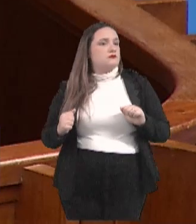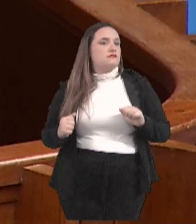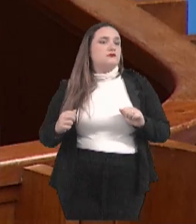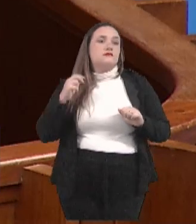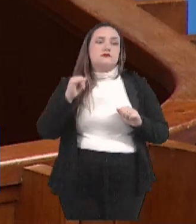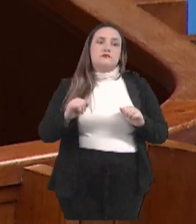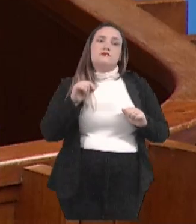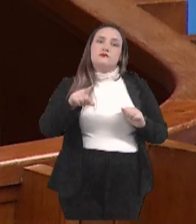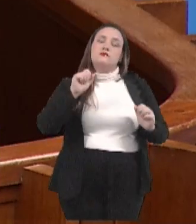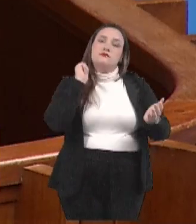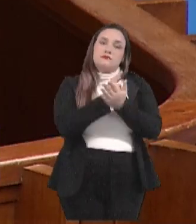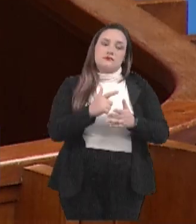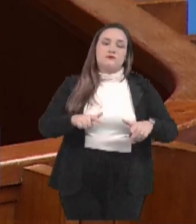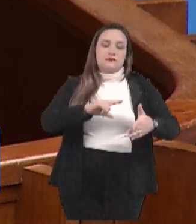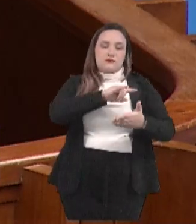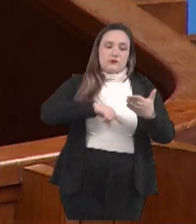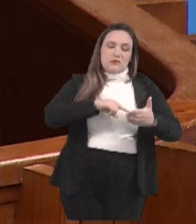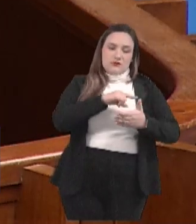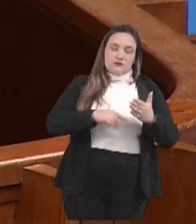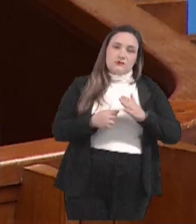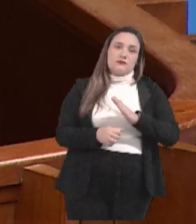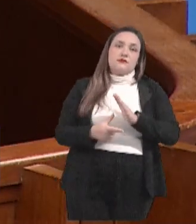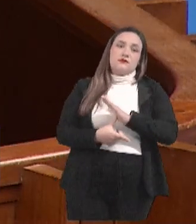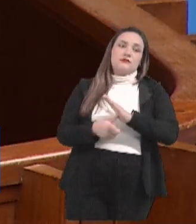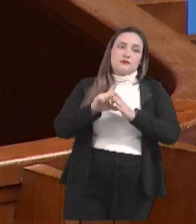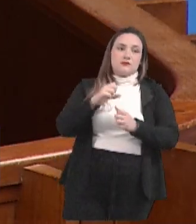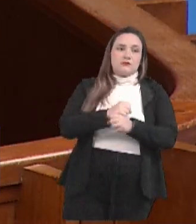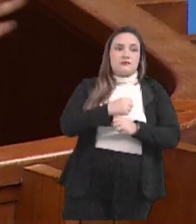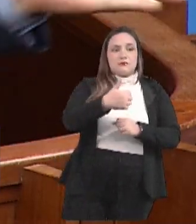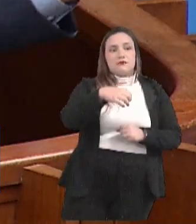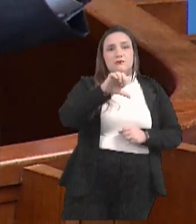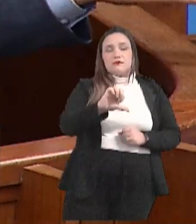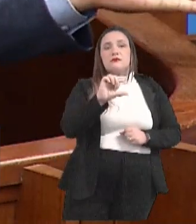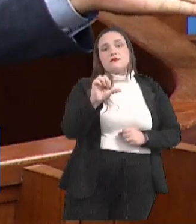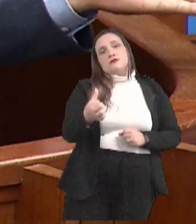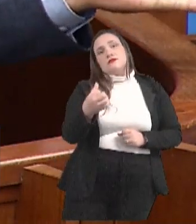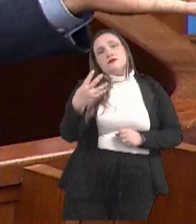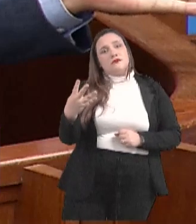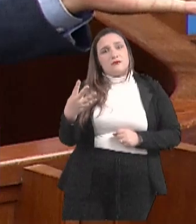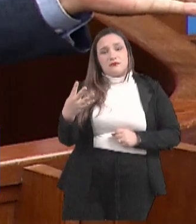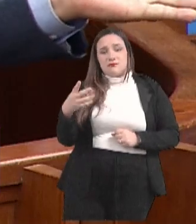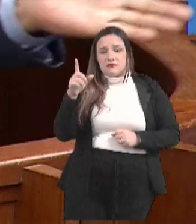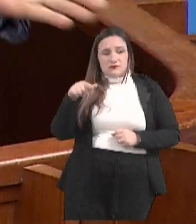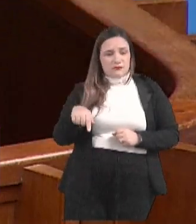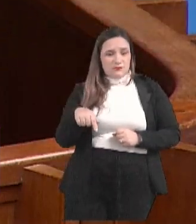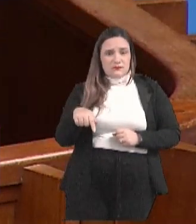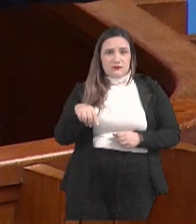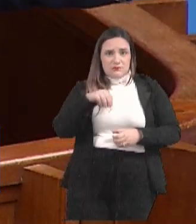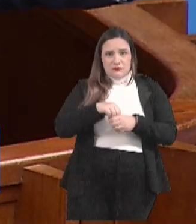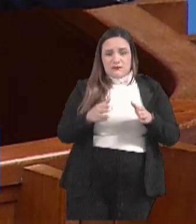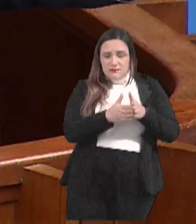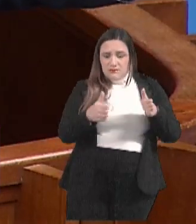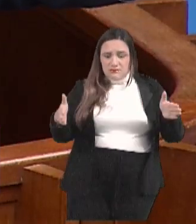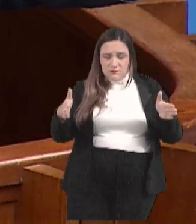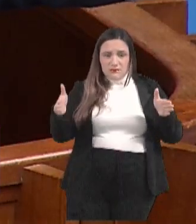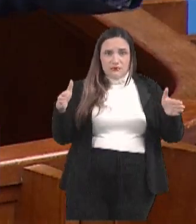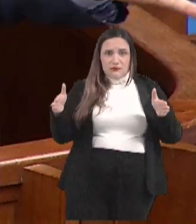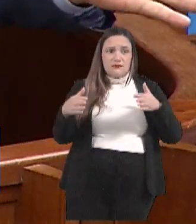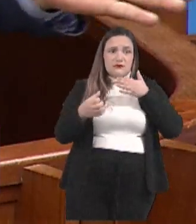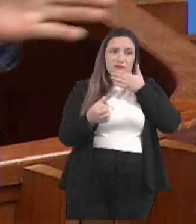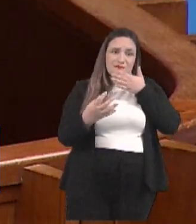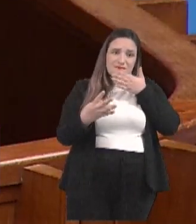de 64, que está fora da faixa de 66 quilômetros, ele não tem que ratificar. Se o título foi emitido